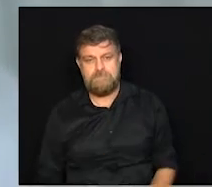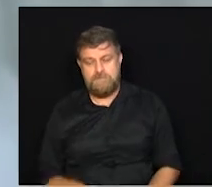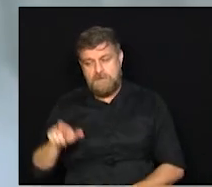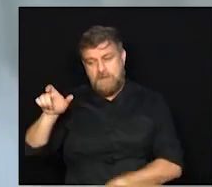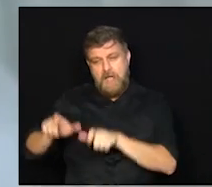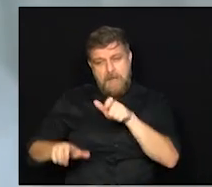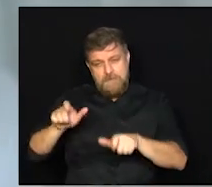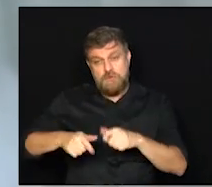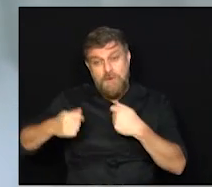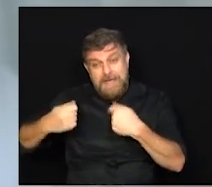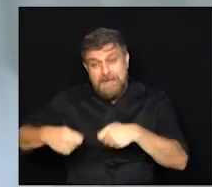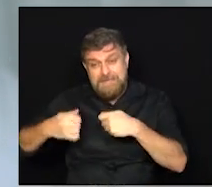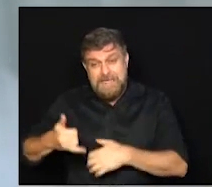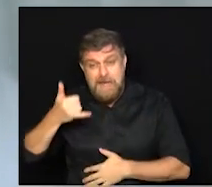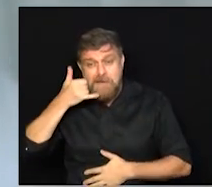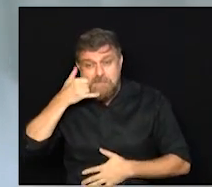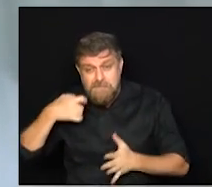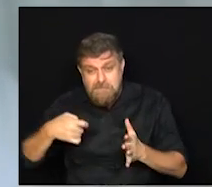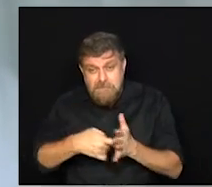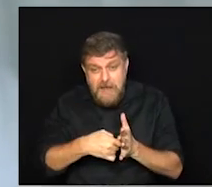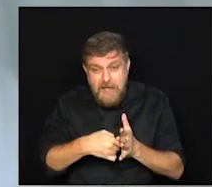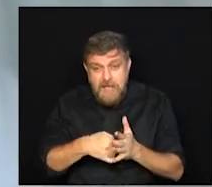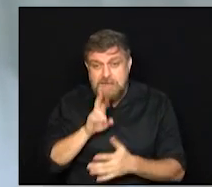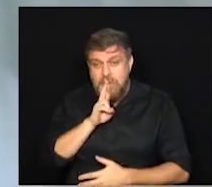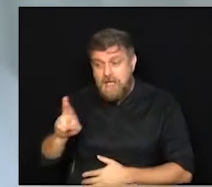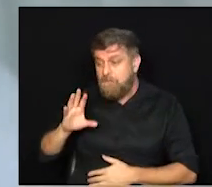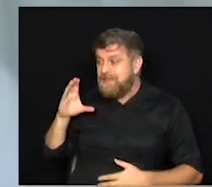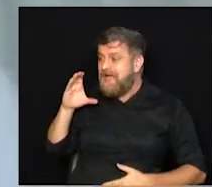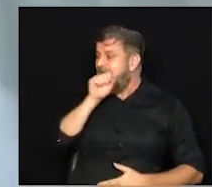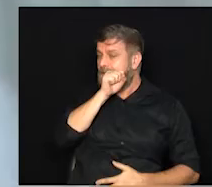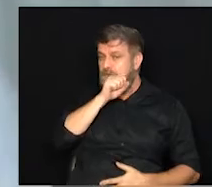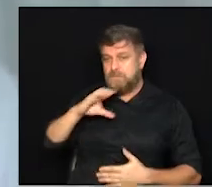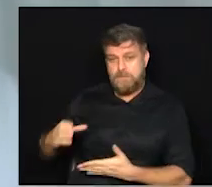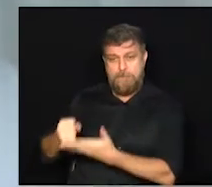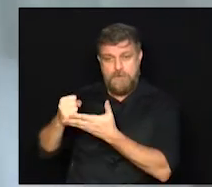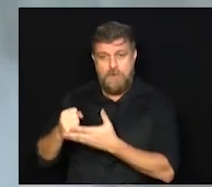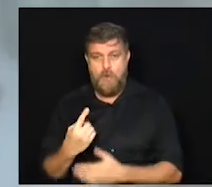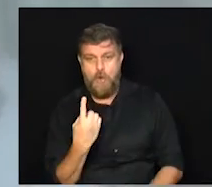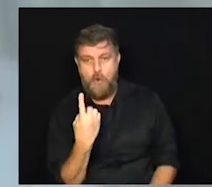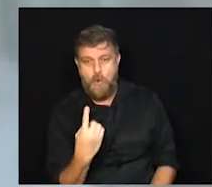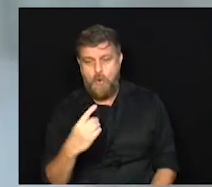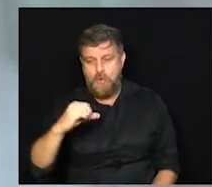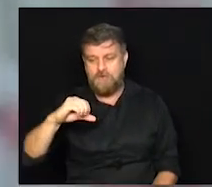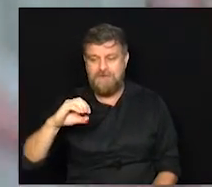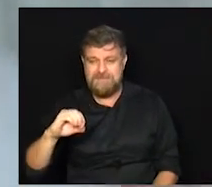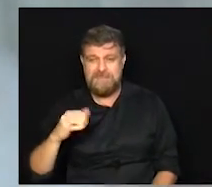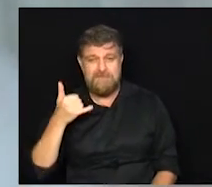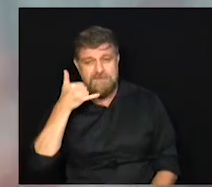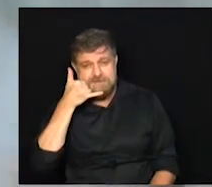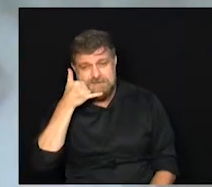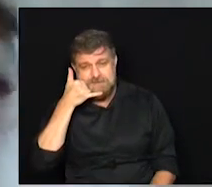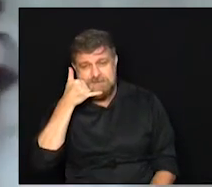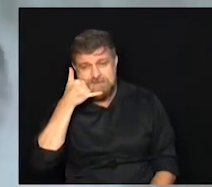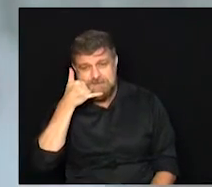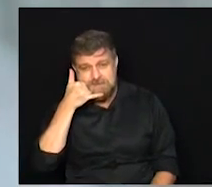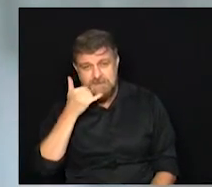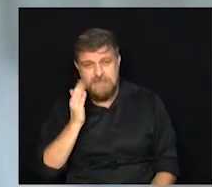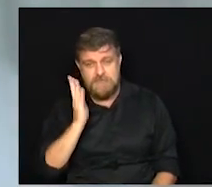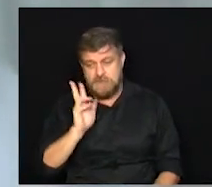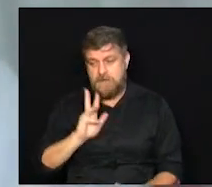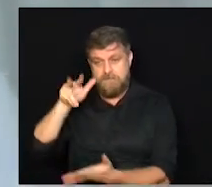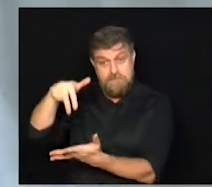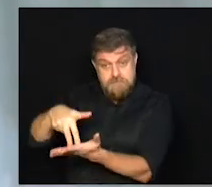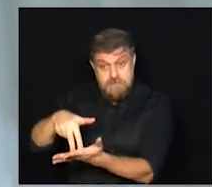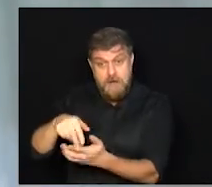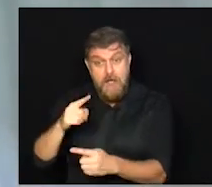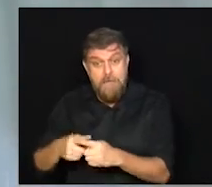quando necessitar, ter um retorno rápido. Né? Porque no 190 você liga, de repente eles já estão aqui, mas por